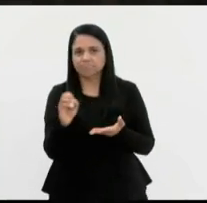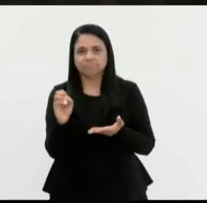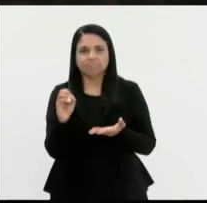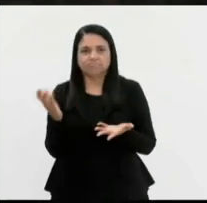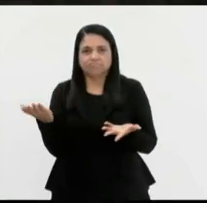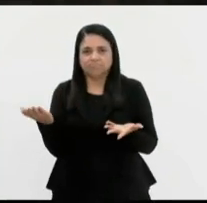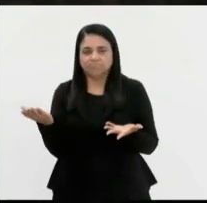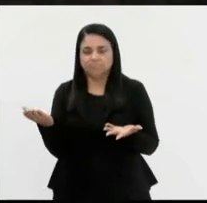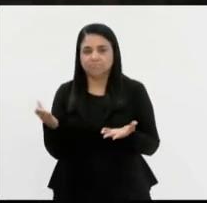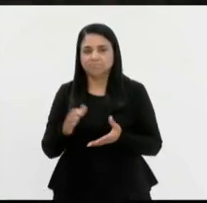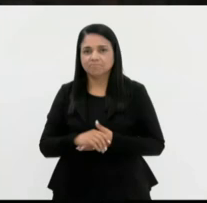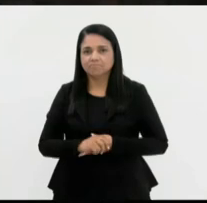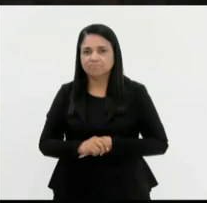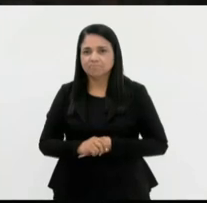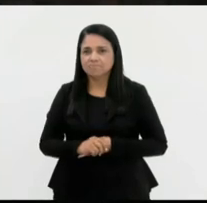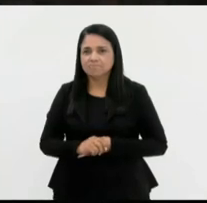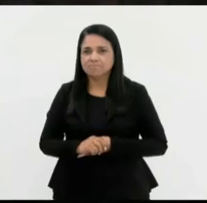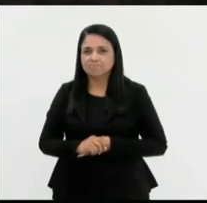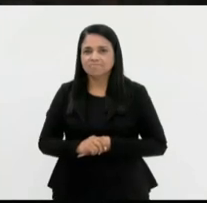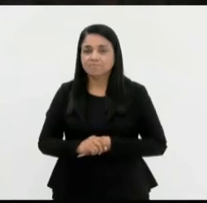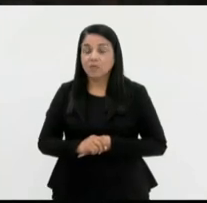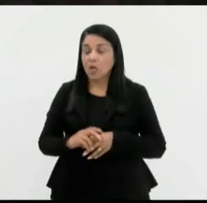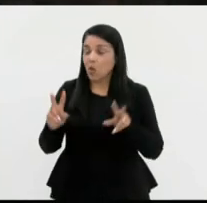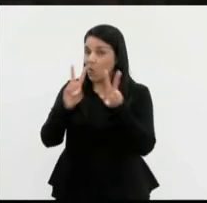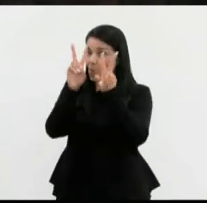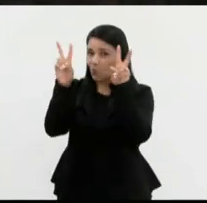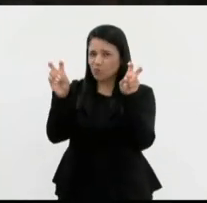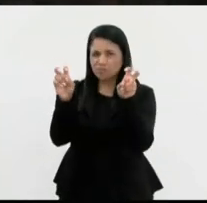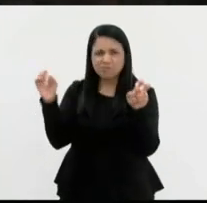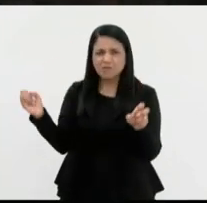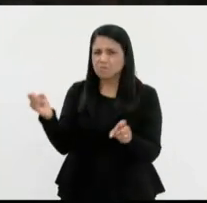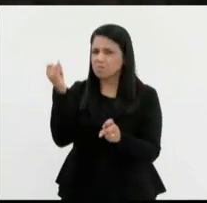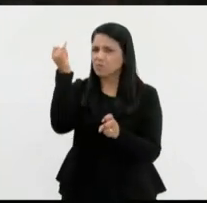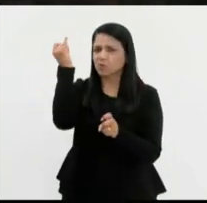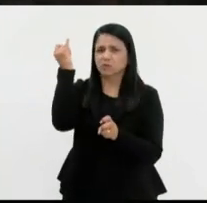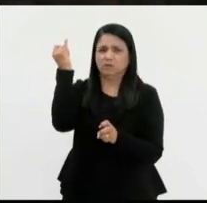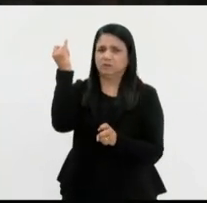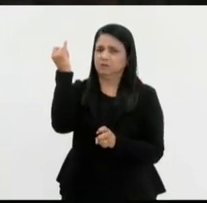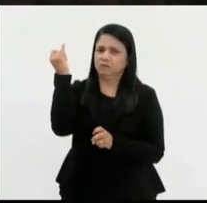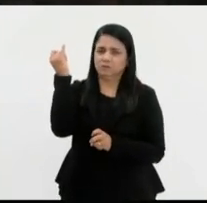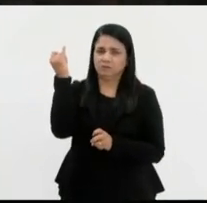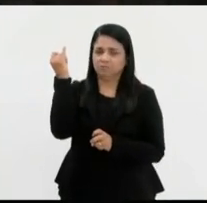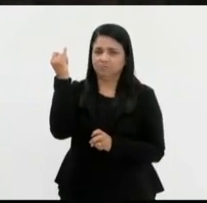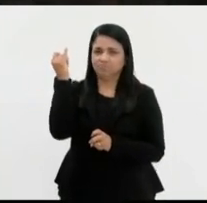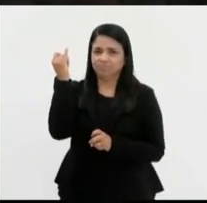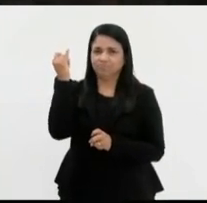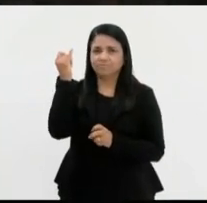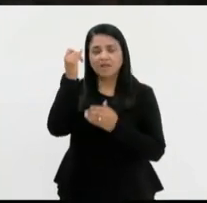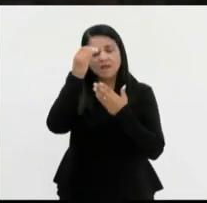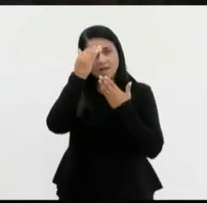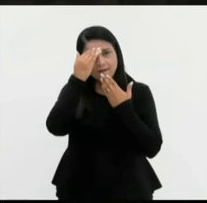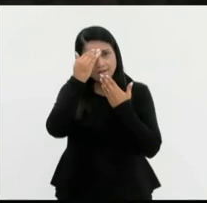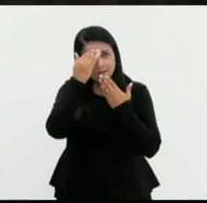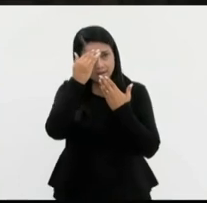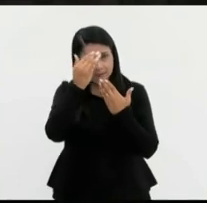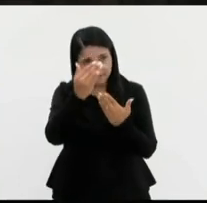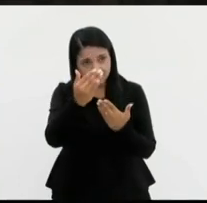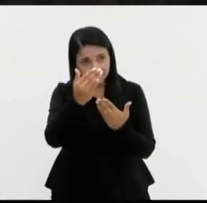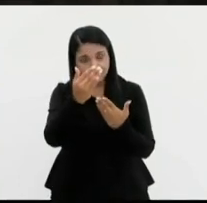então senhor presidente esse tema é importante significativo agradeço a vossa